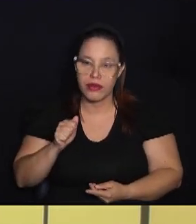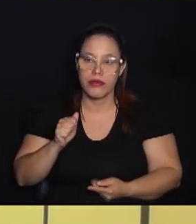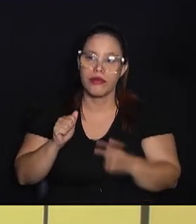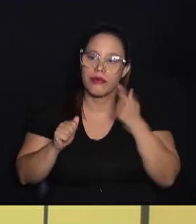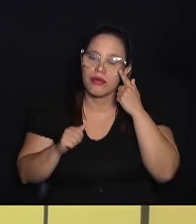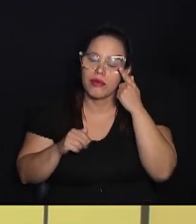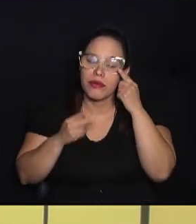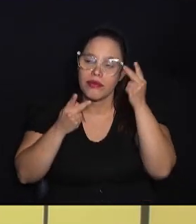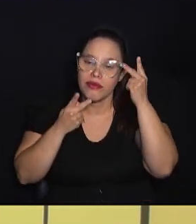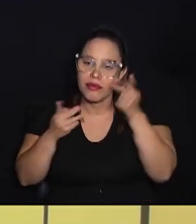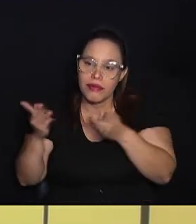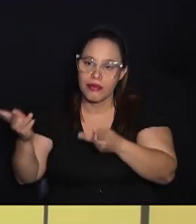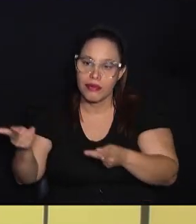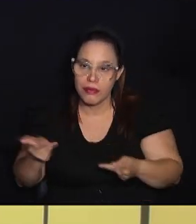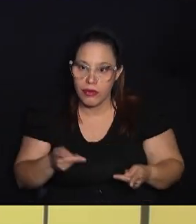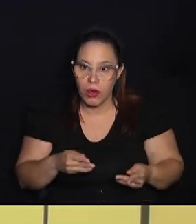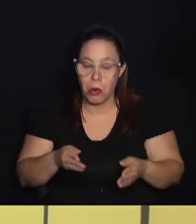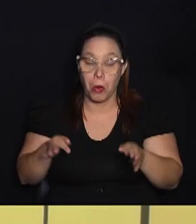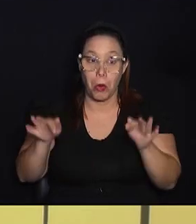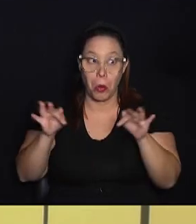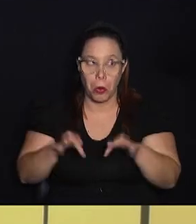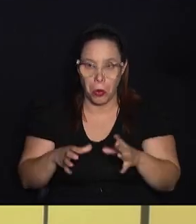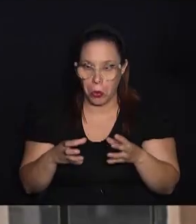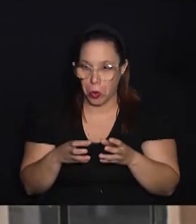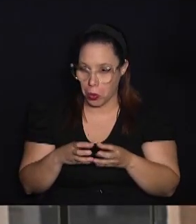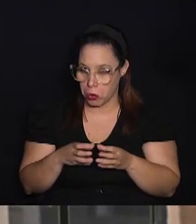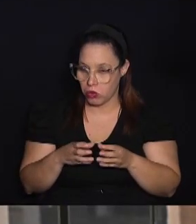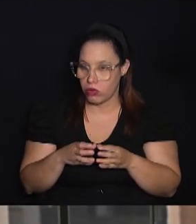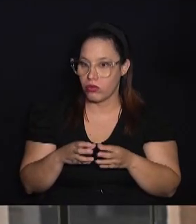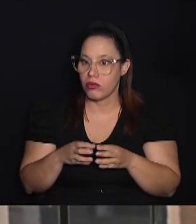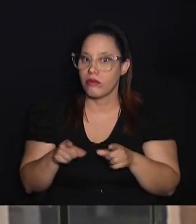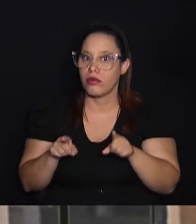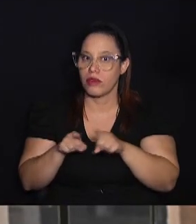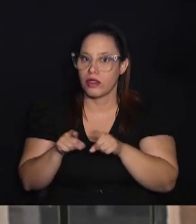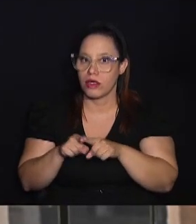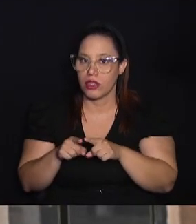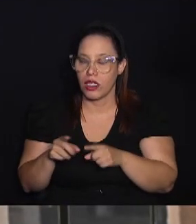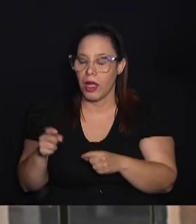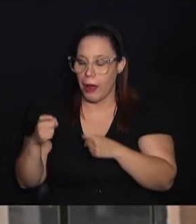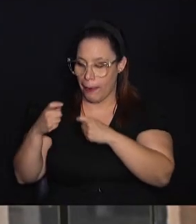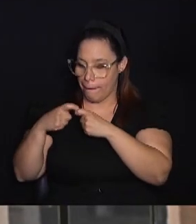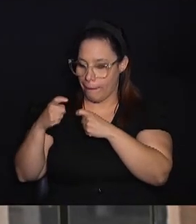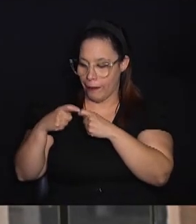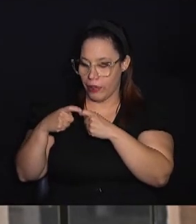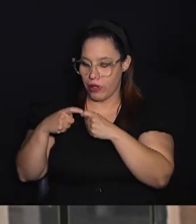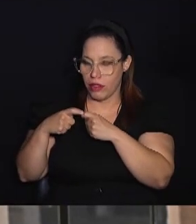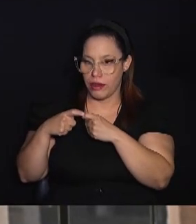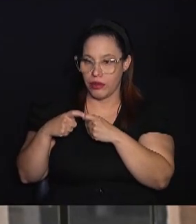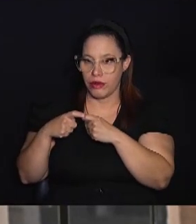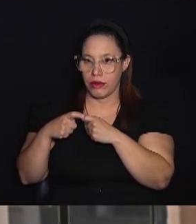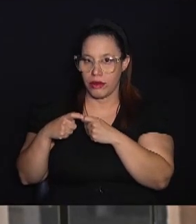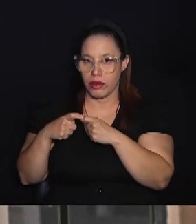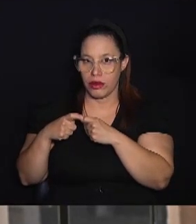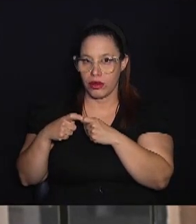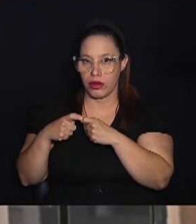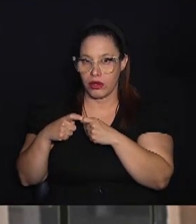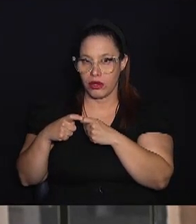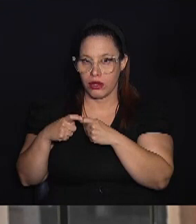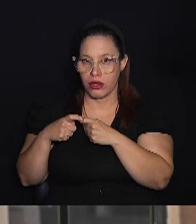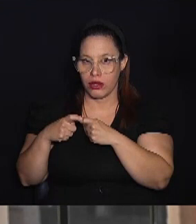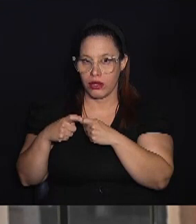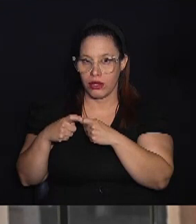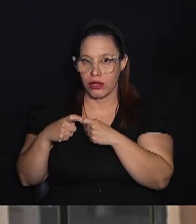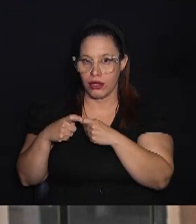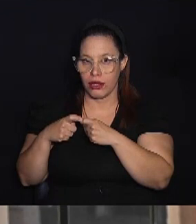sua participação e para fechar esse time eh nós temos aqui a médica né e doutoranda em outro nome diferente